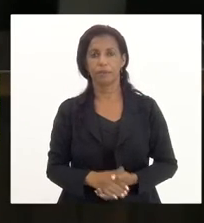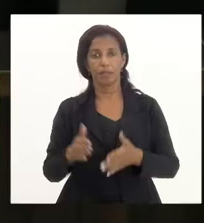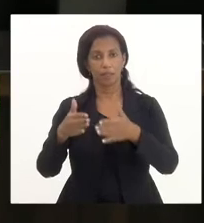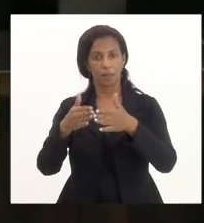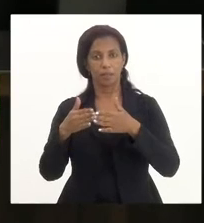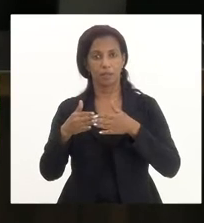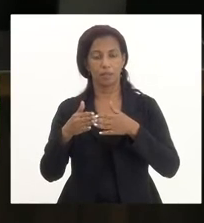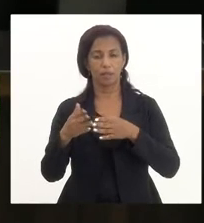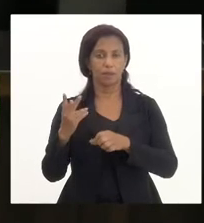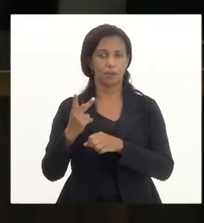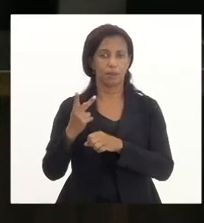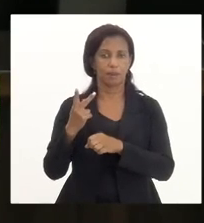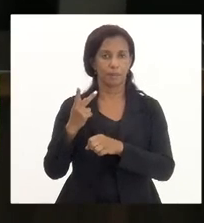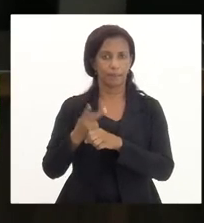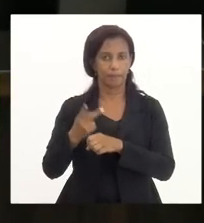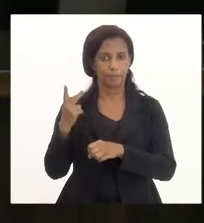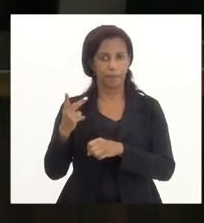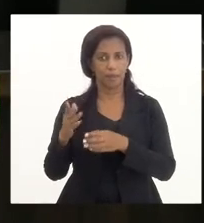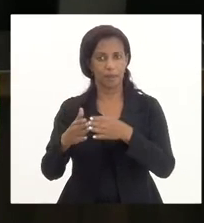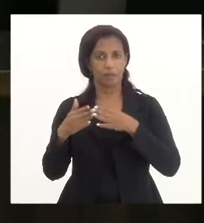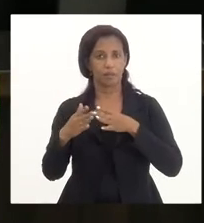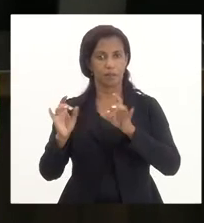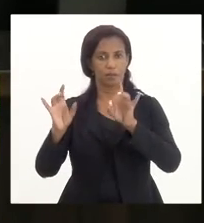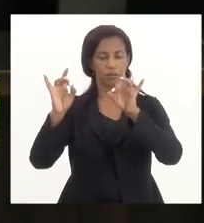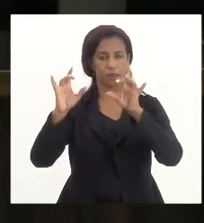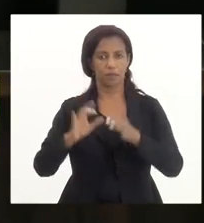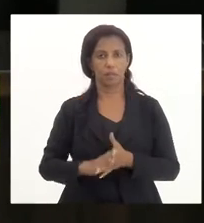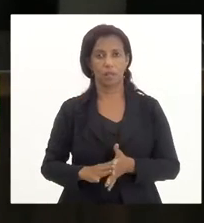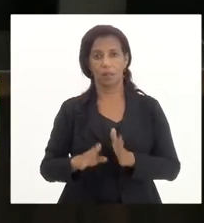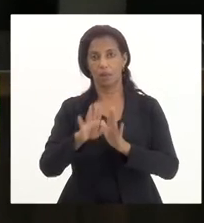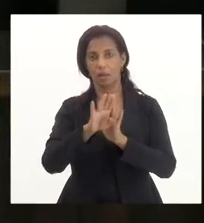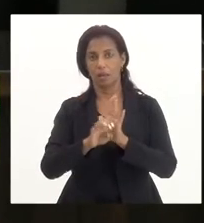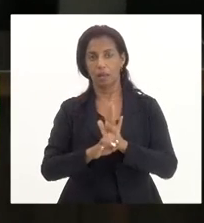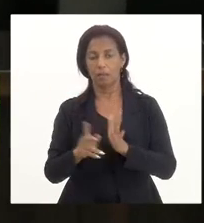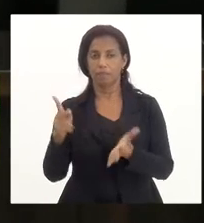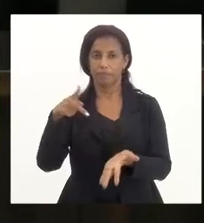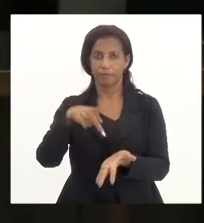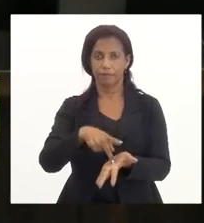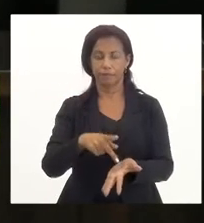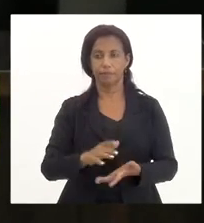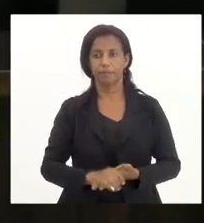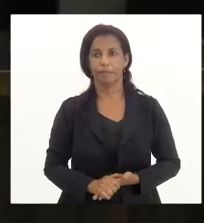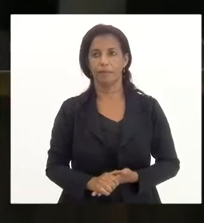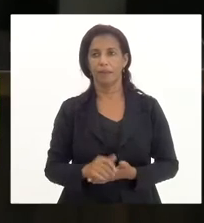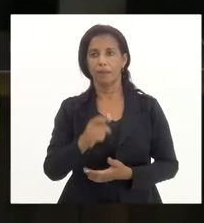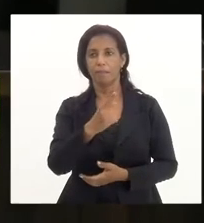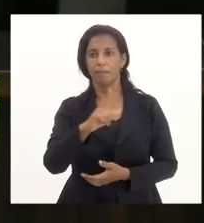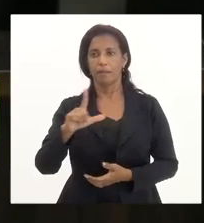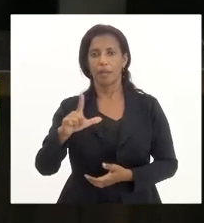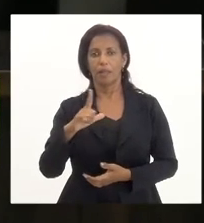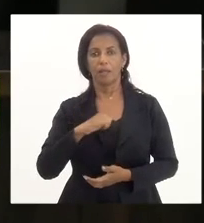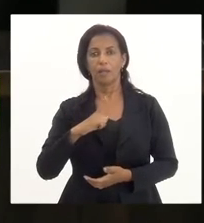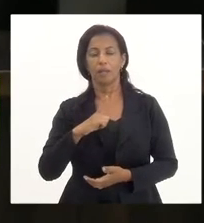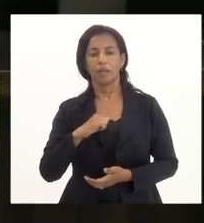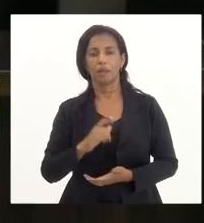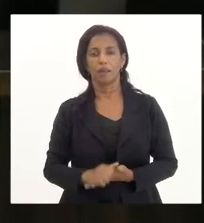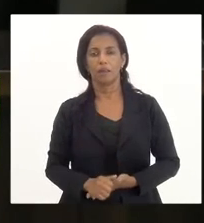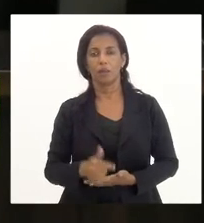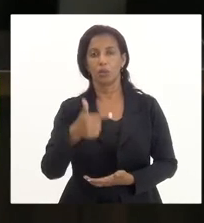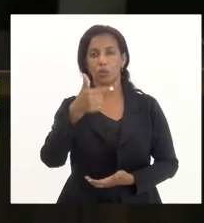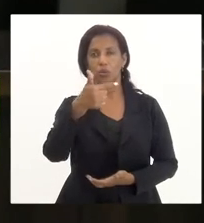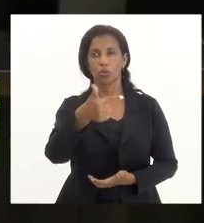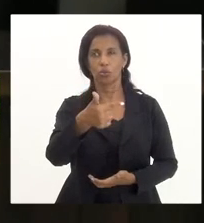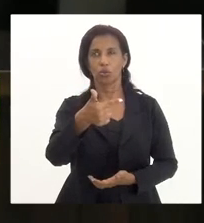licença-prêmio e a licença especial Essa é a ementa original projeto de lei recebeu